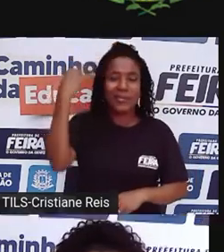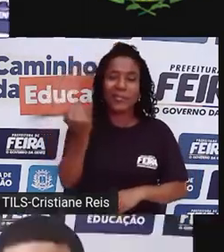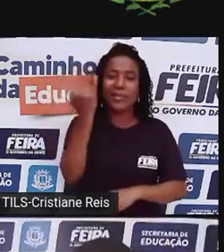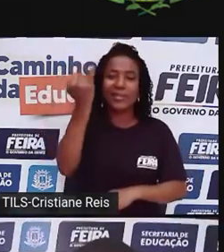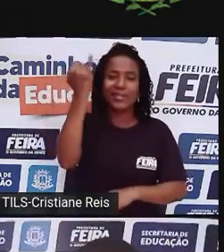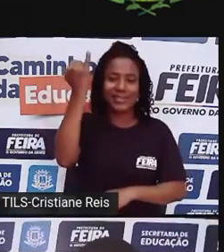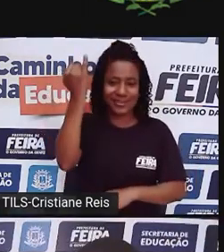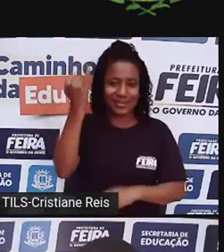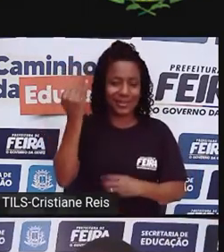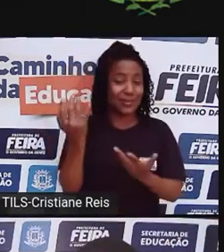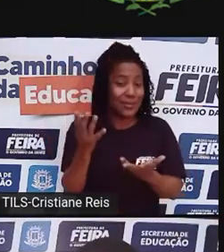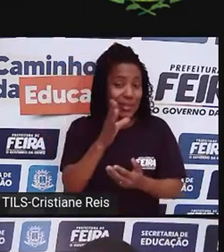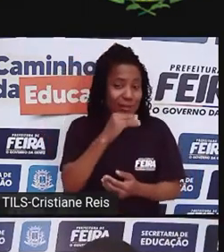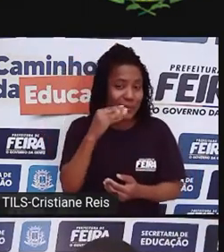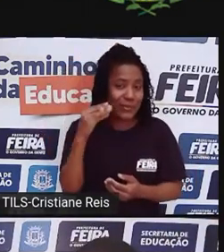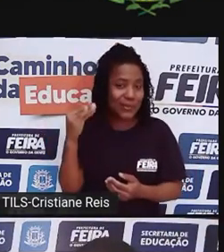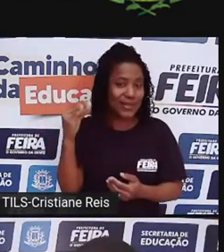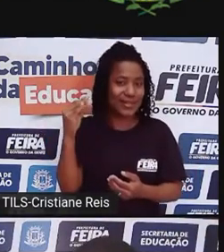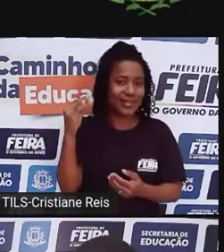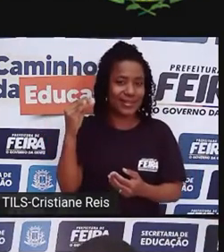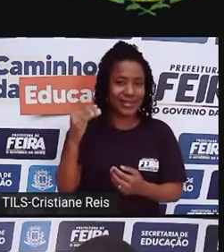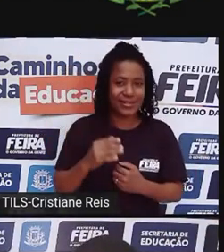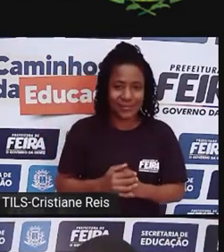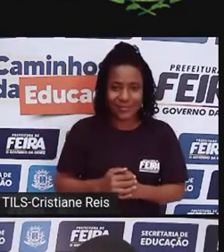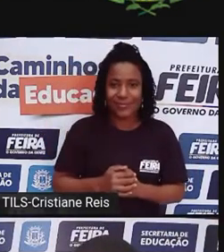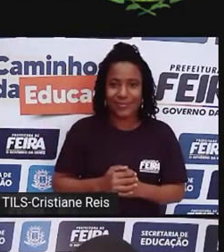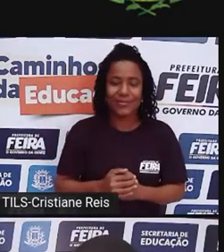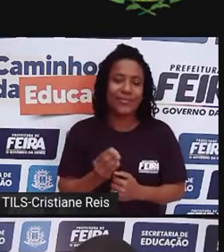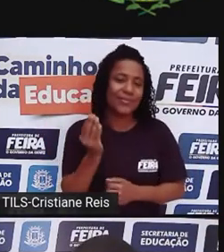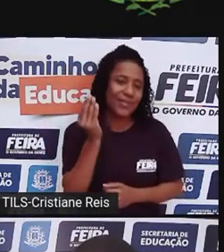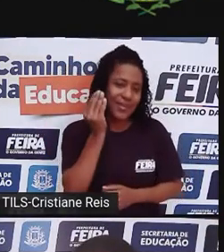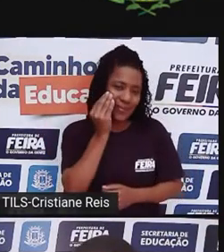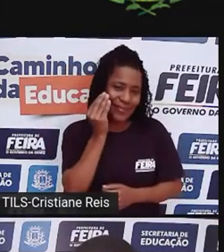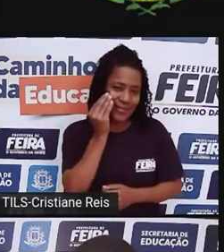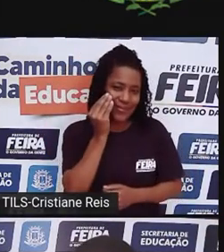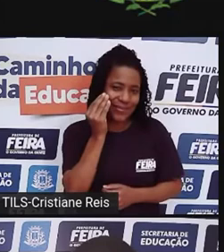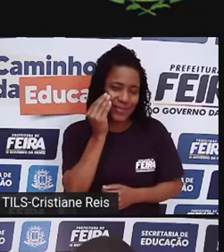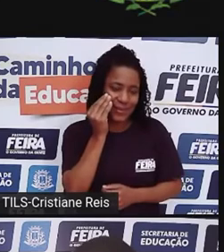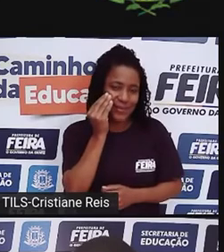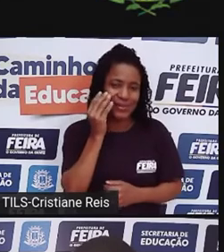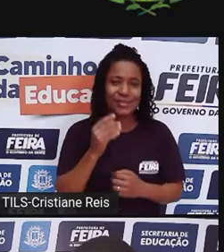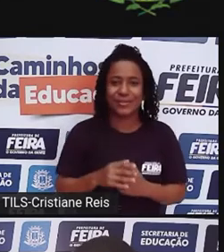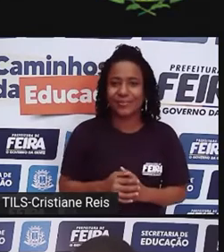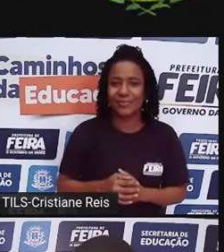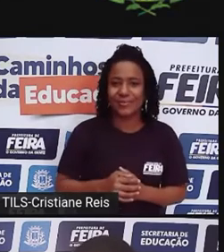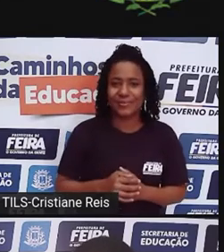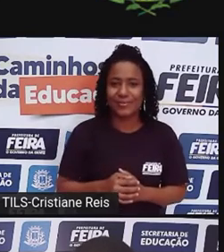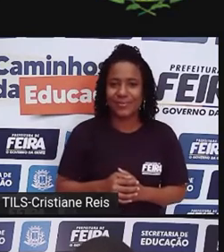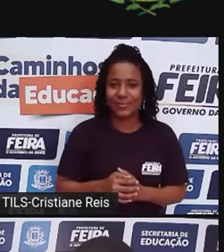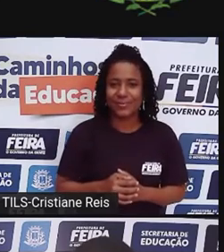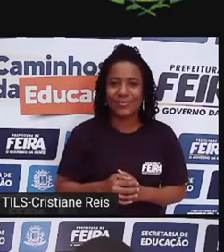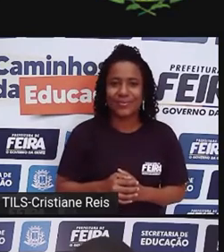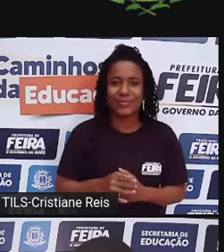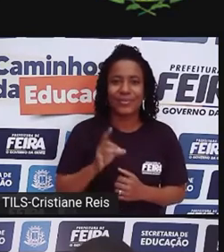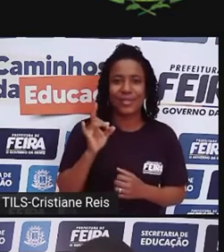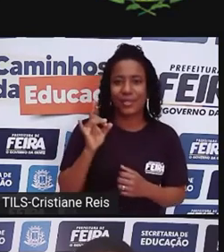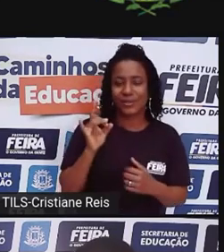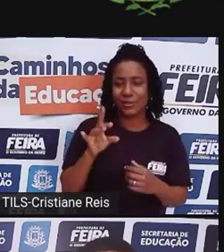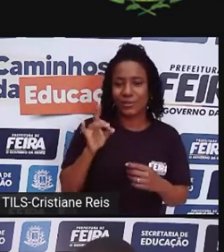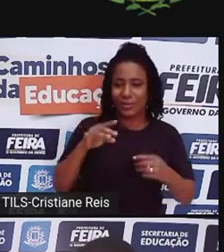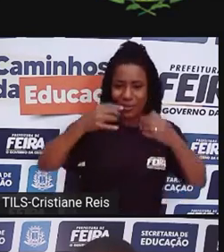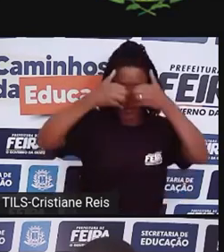Esses adereços, ele traz um significado muito grande de representatividade, essas tranças, porque não são só